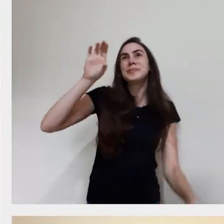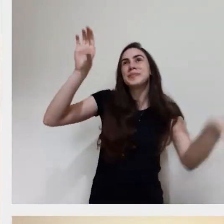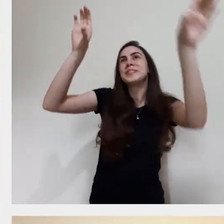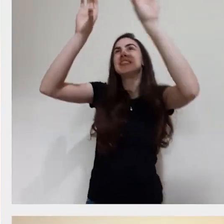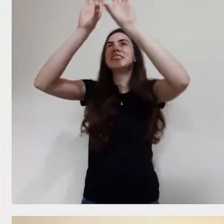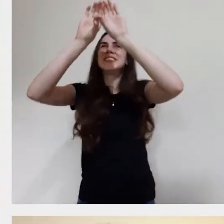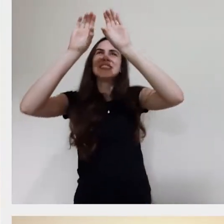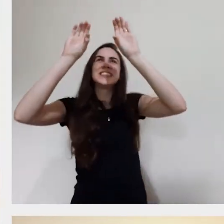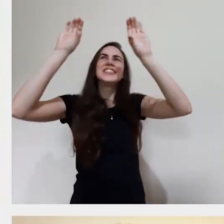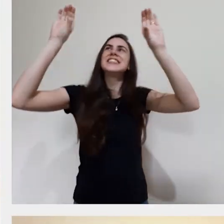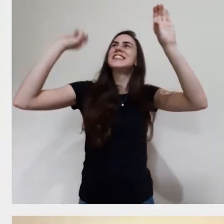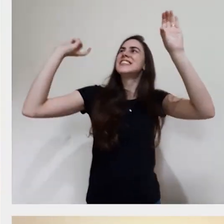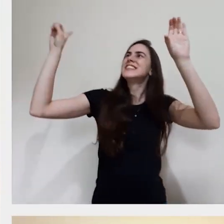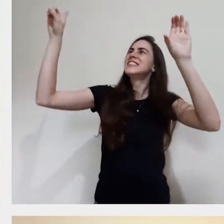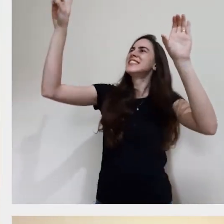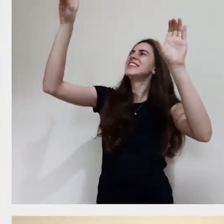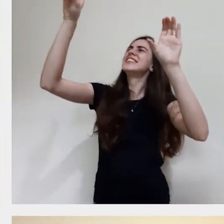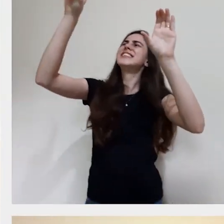demos glória,